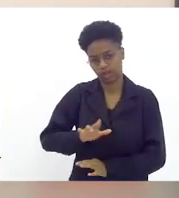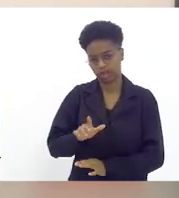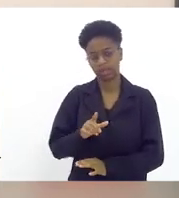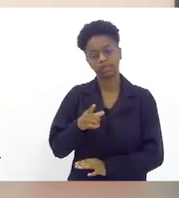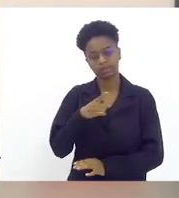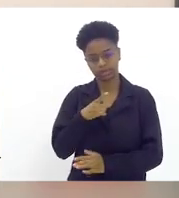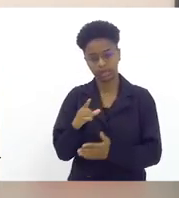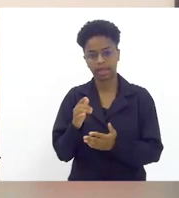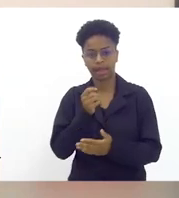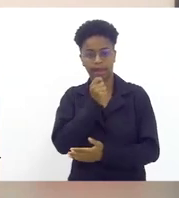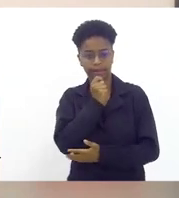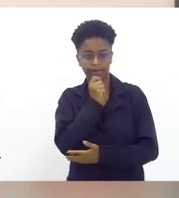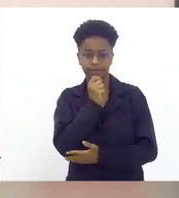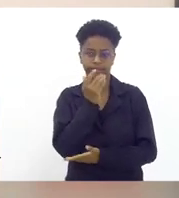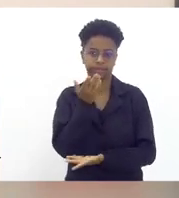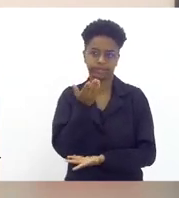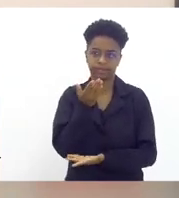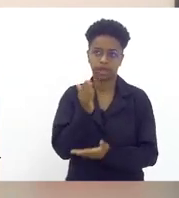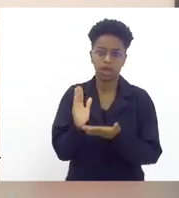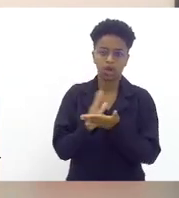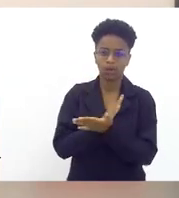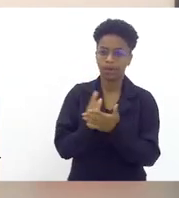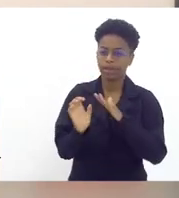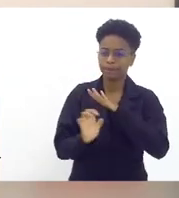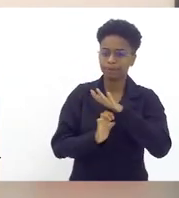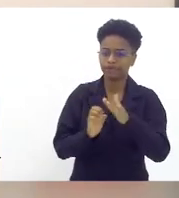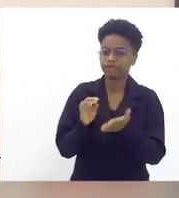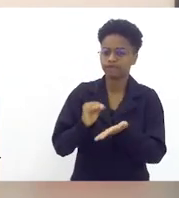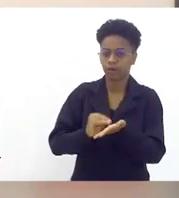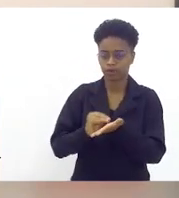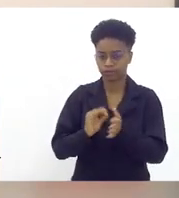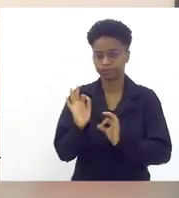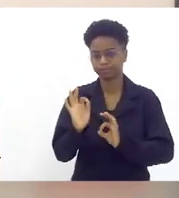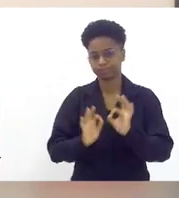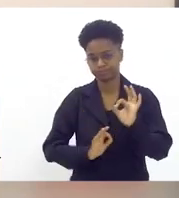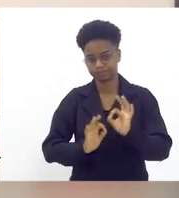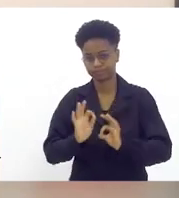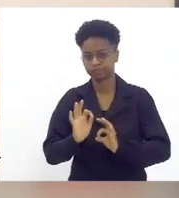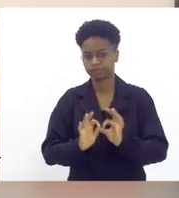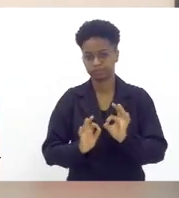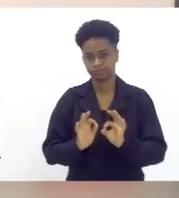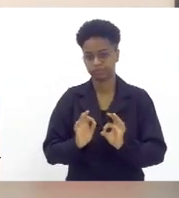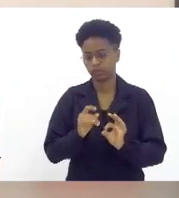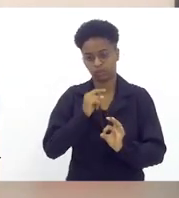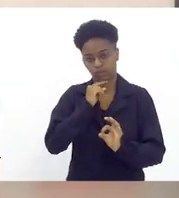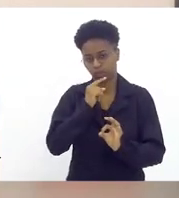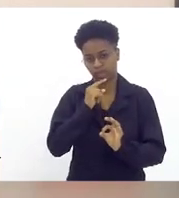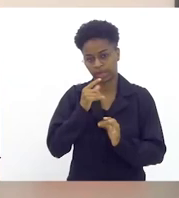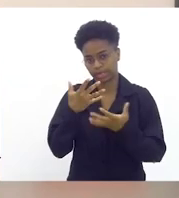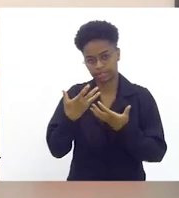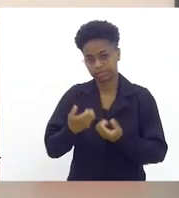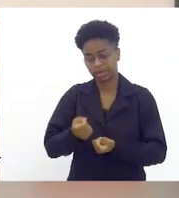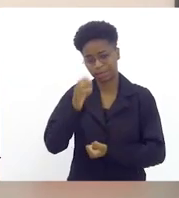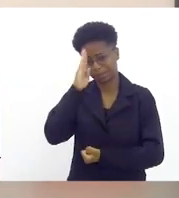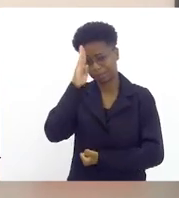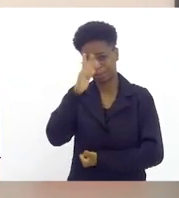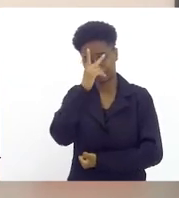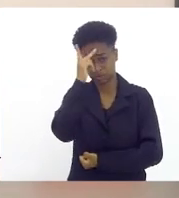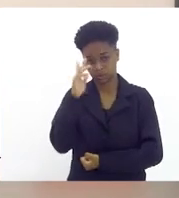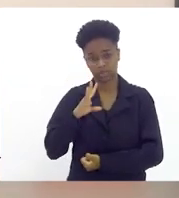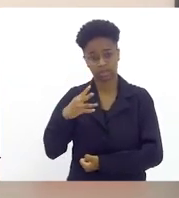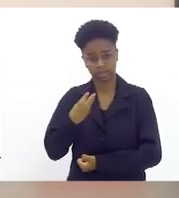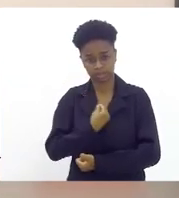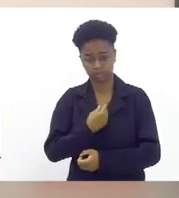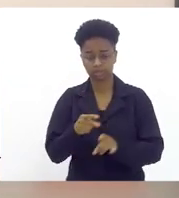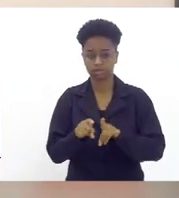ainda com empresas muito despreparadas para receber pessoas, principalmente pessoas trans e